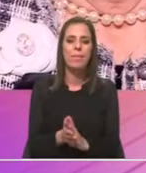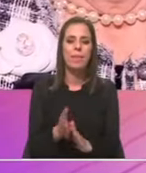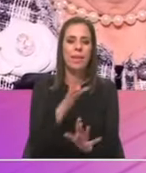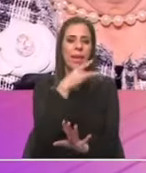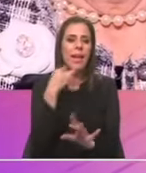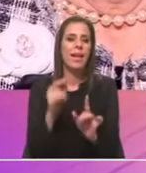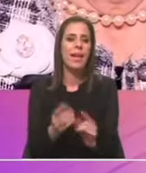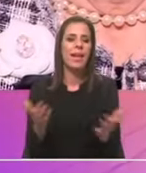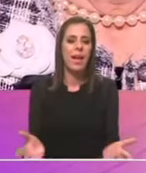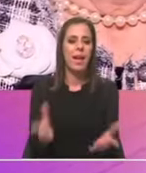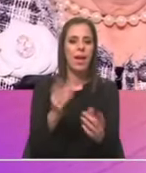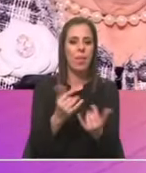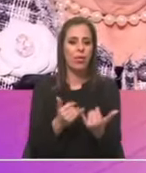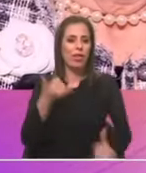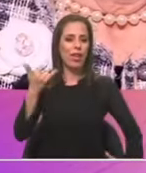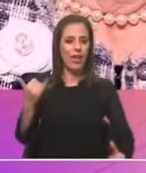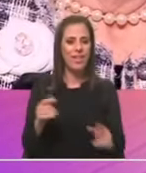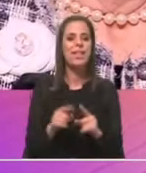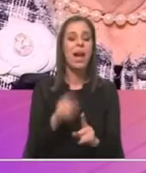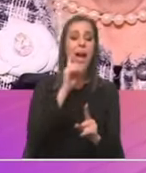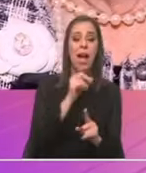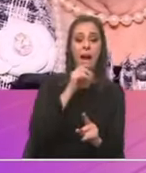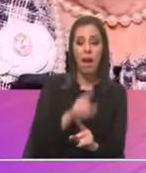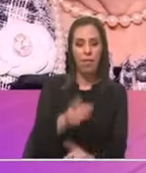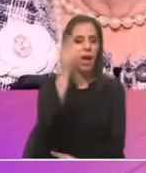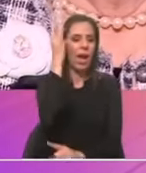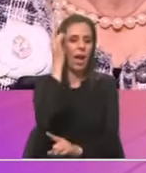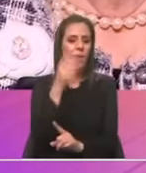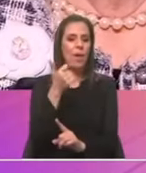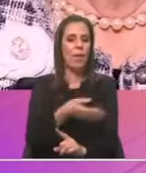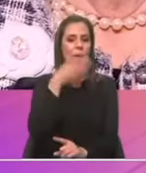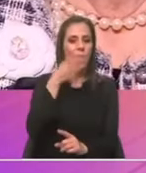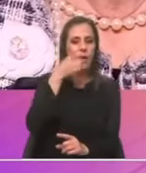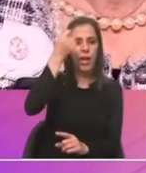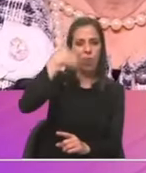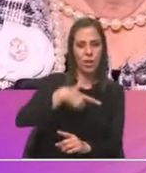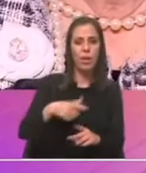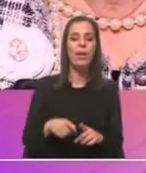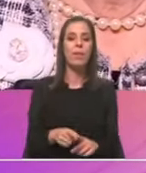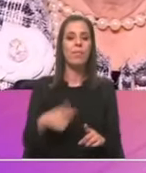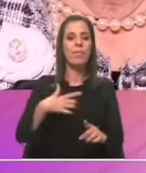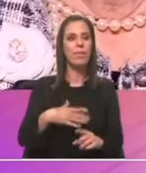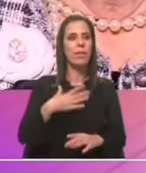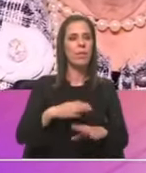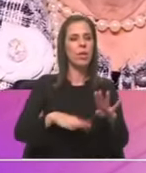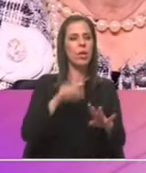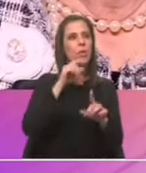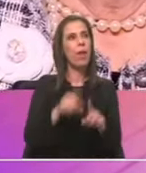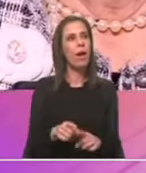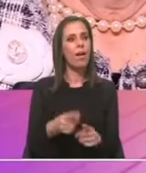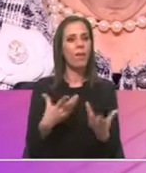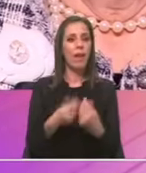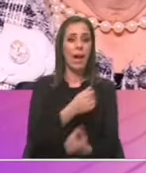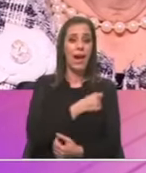engraçada e muito estilosa a avó é muito divertida e bo a contar histórias gosto mais de fazer com a avó é ir